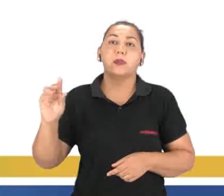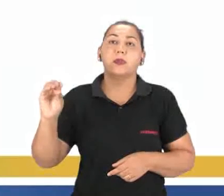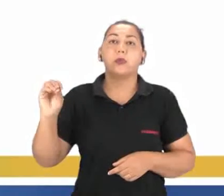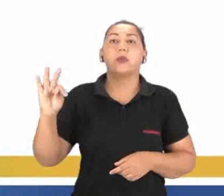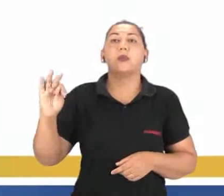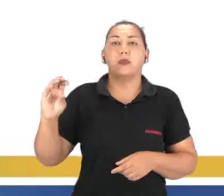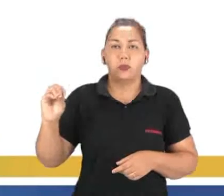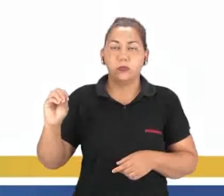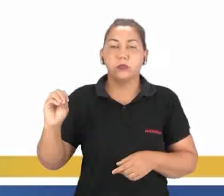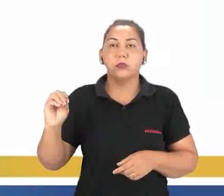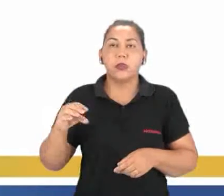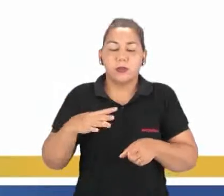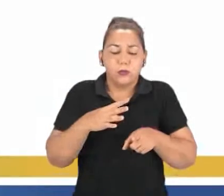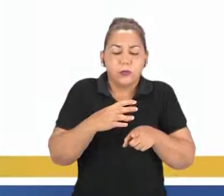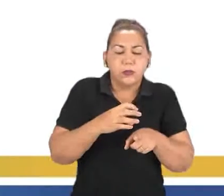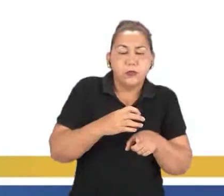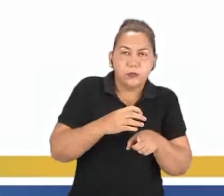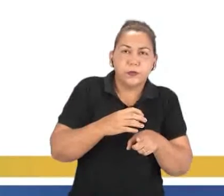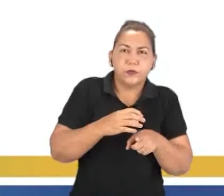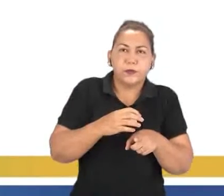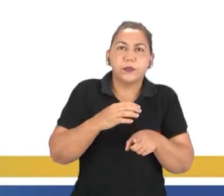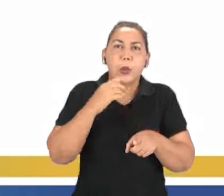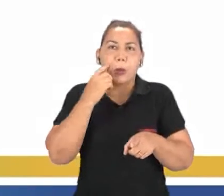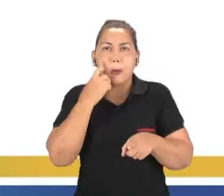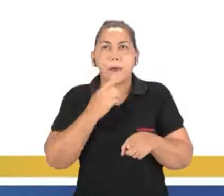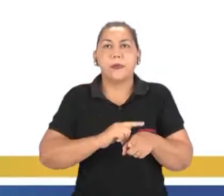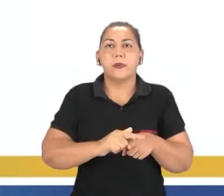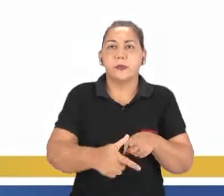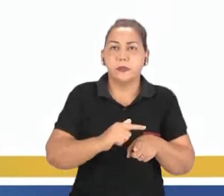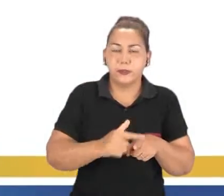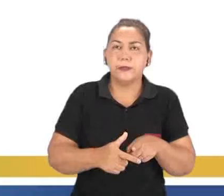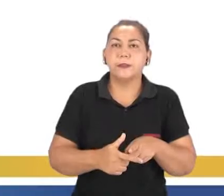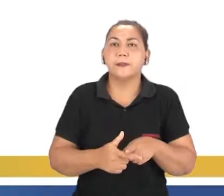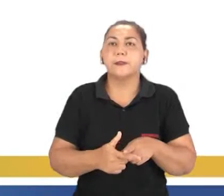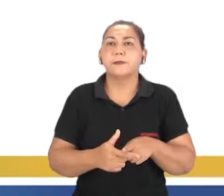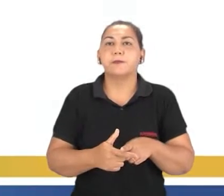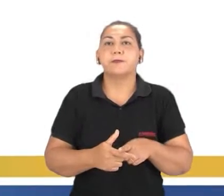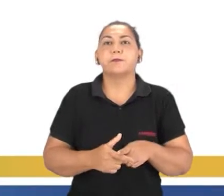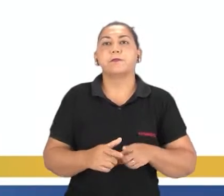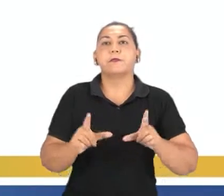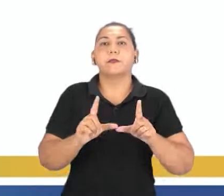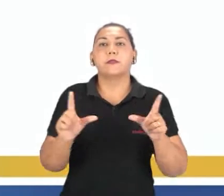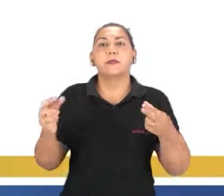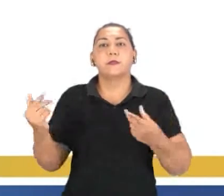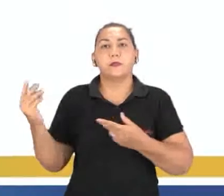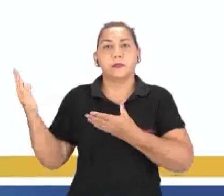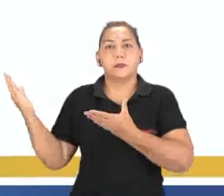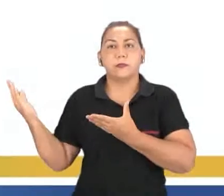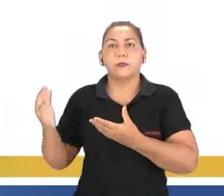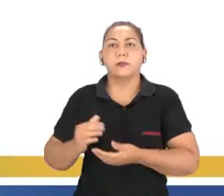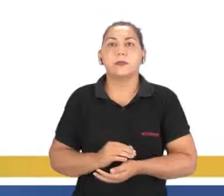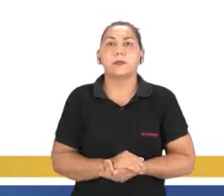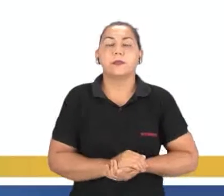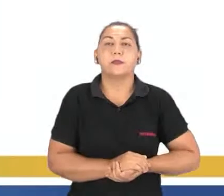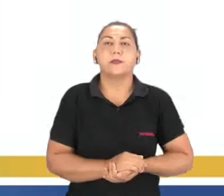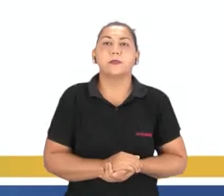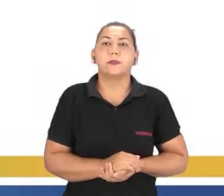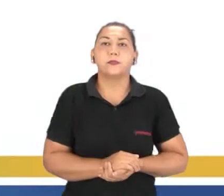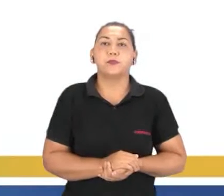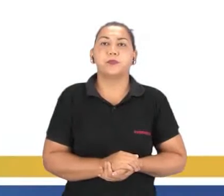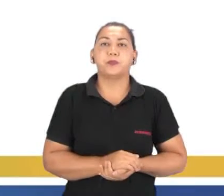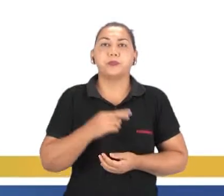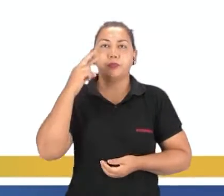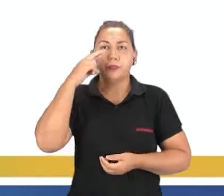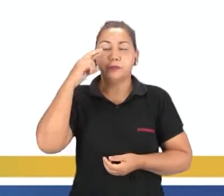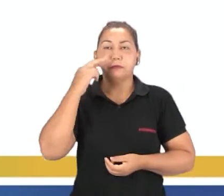à textura lisa, também eram homozigotos dominantes, que no caso aqui é Rzão, Rzão. Então, a gente observa aqui as